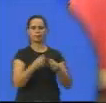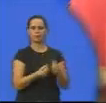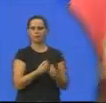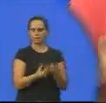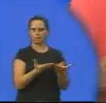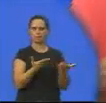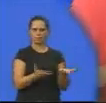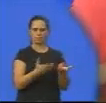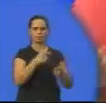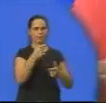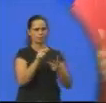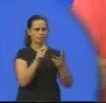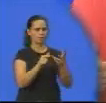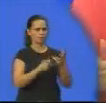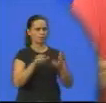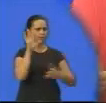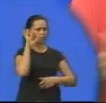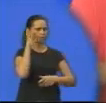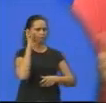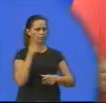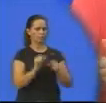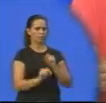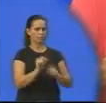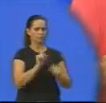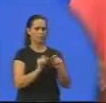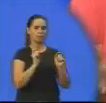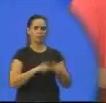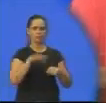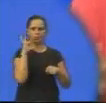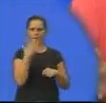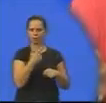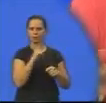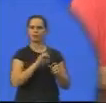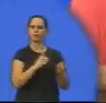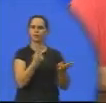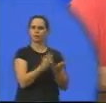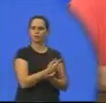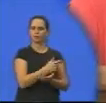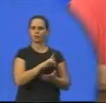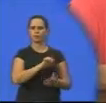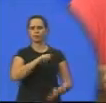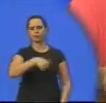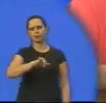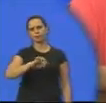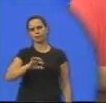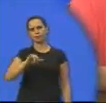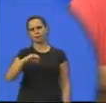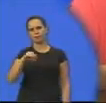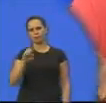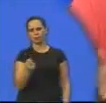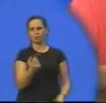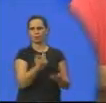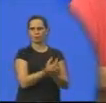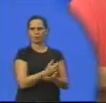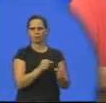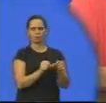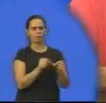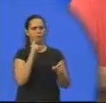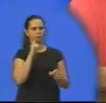né? E esses fatores, um deles podem ser erros genéticos, não é? Anomalias genéticas, no